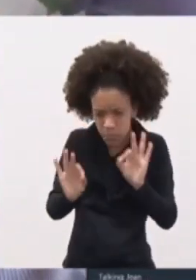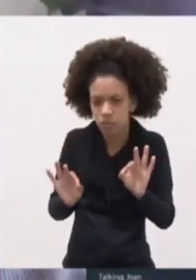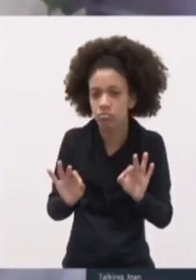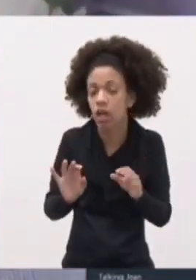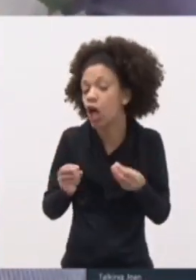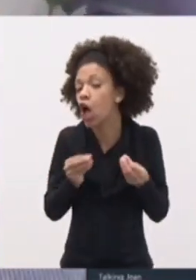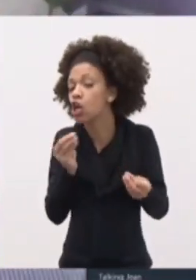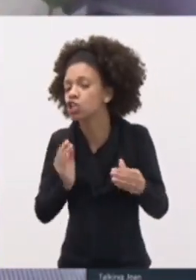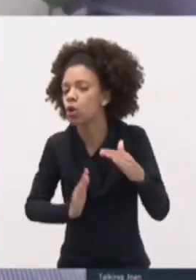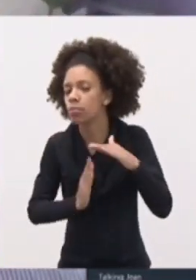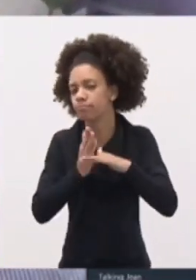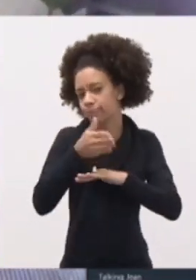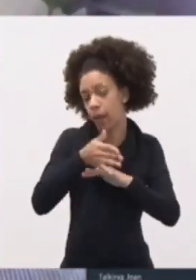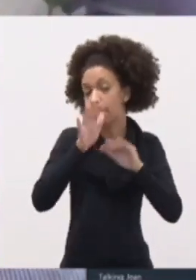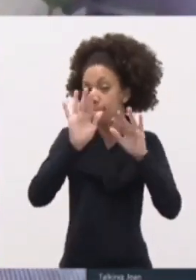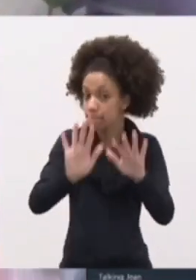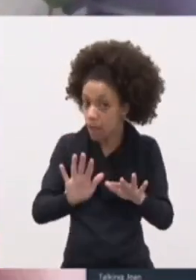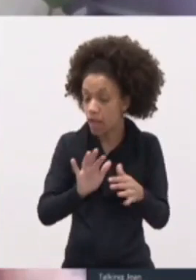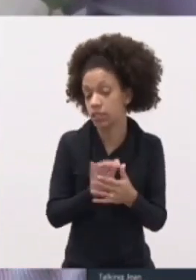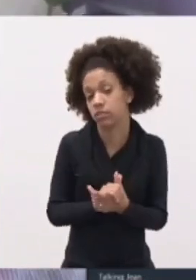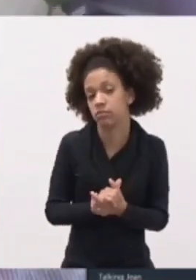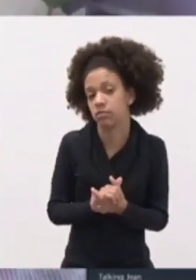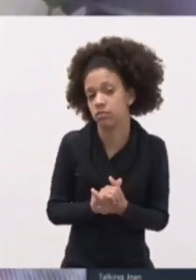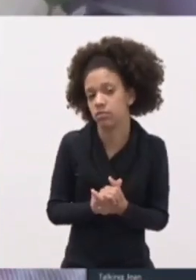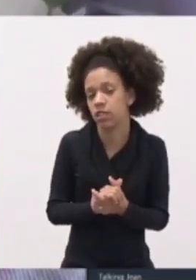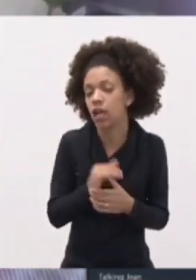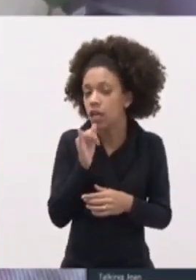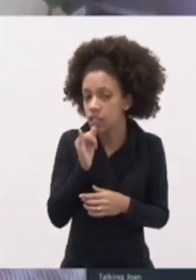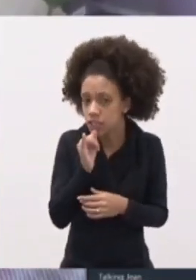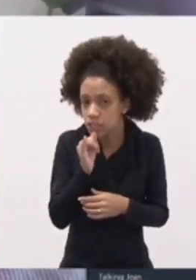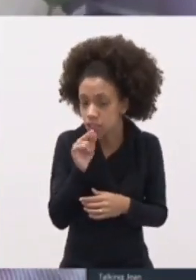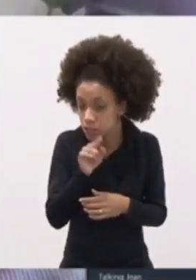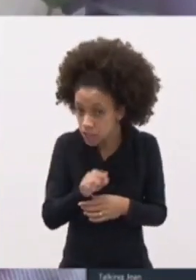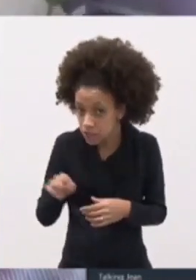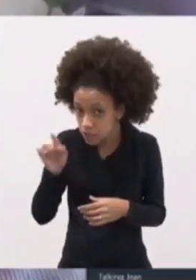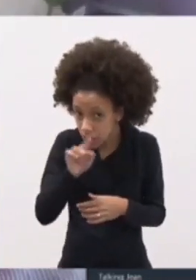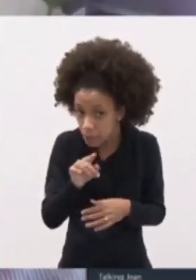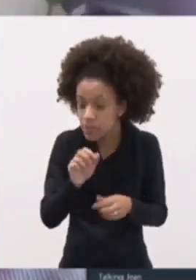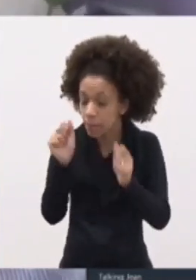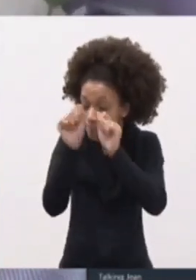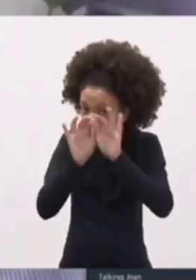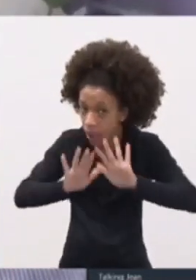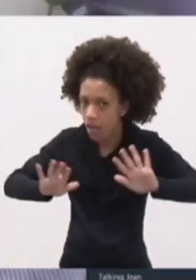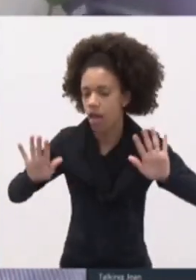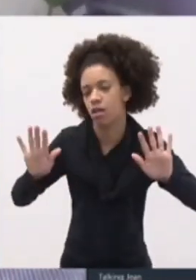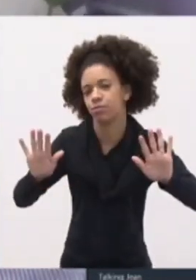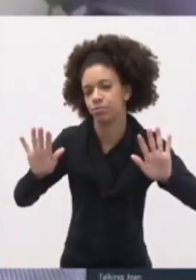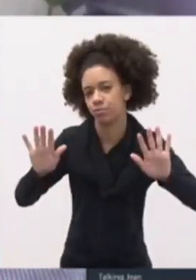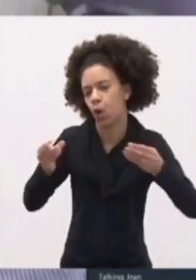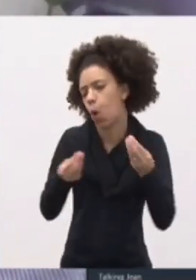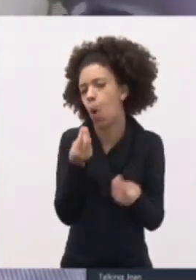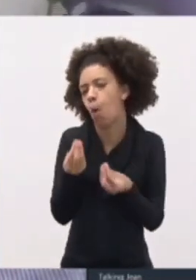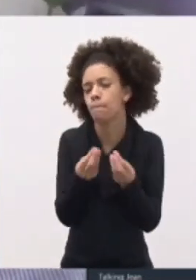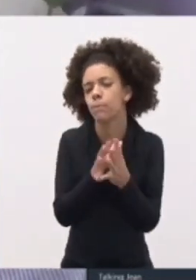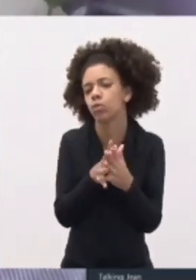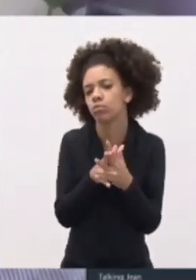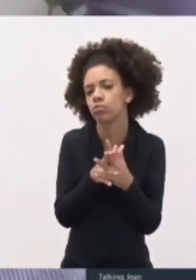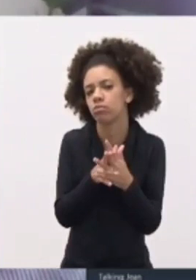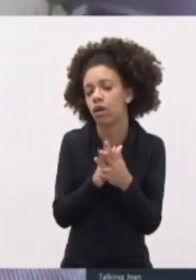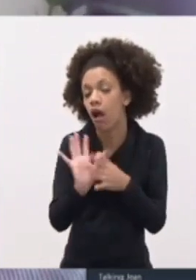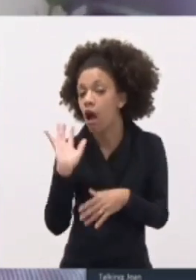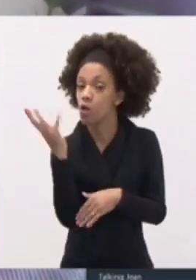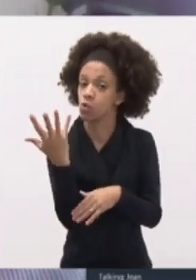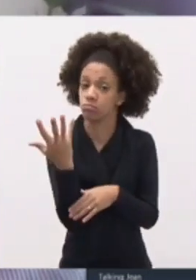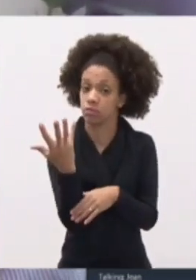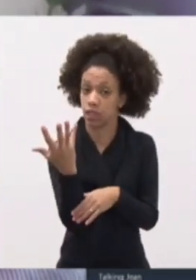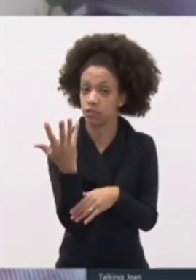né? Mas esses exemplos vão deixar bem claros como acontecem